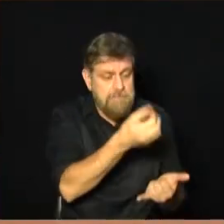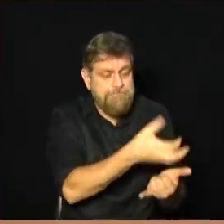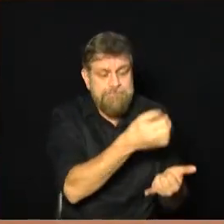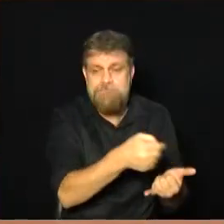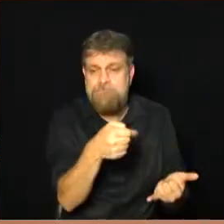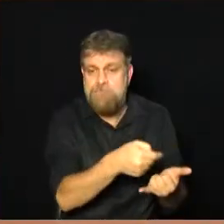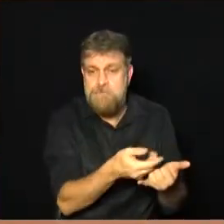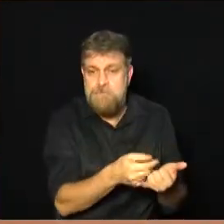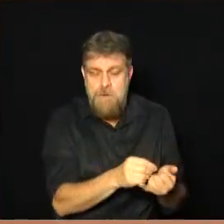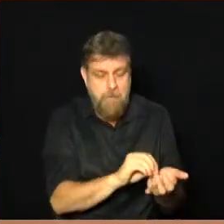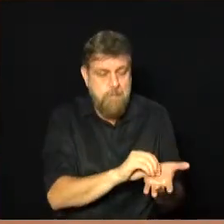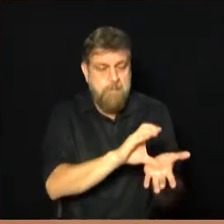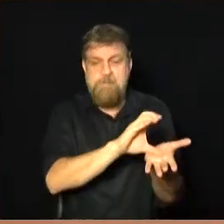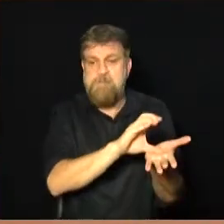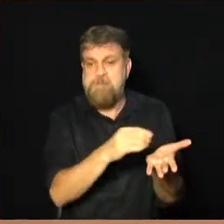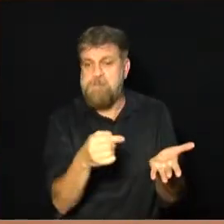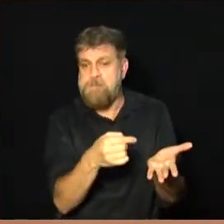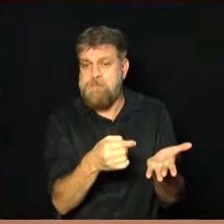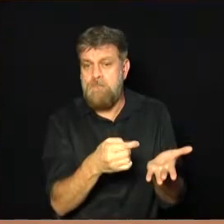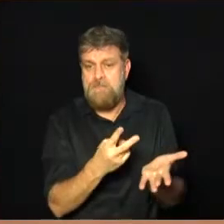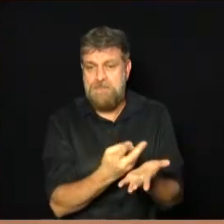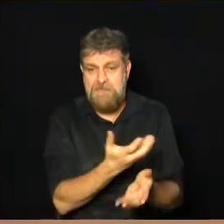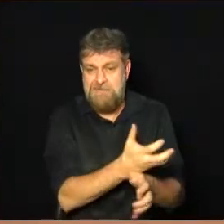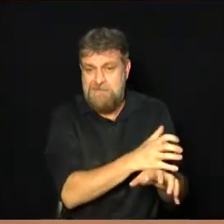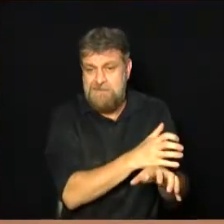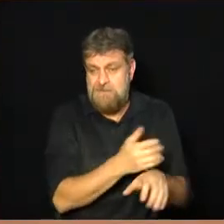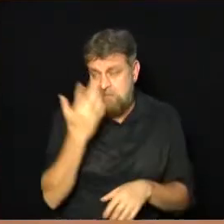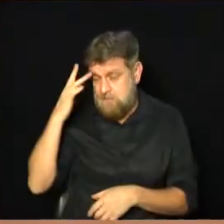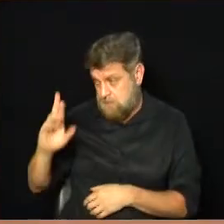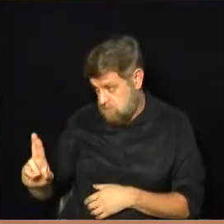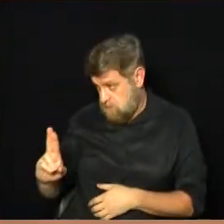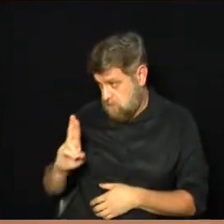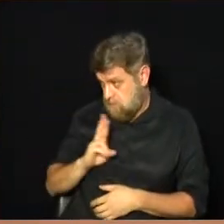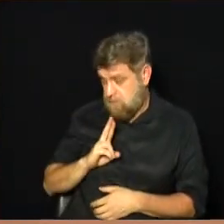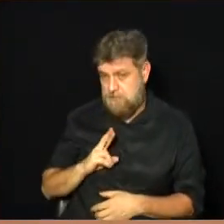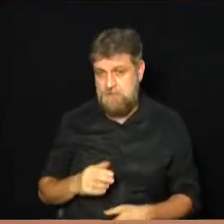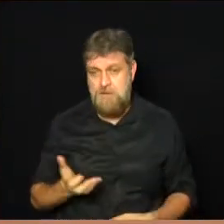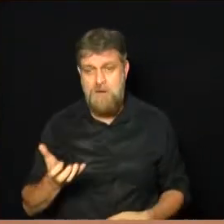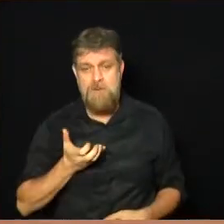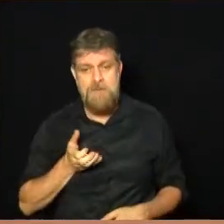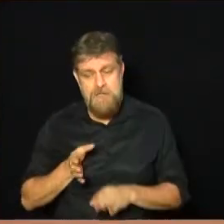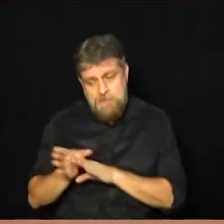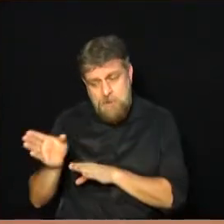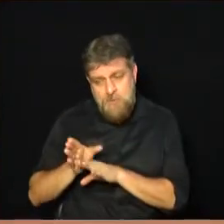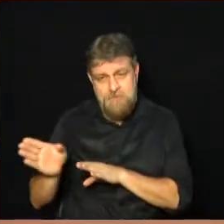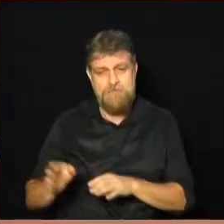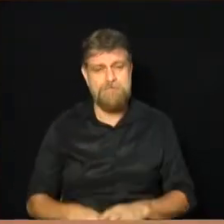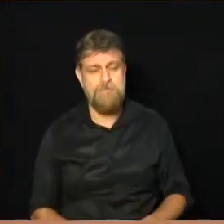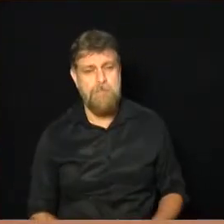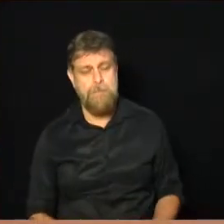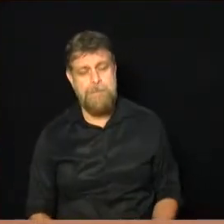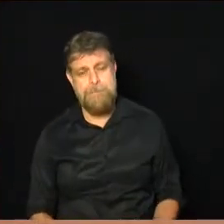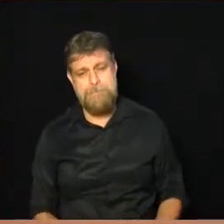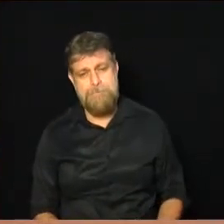melhorar isso, sem dúvida nenhuma. Talvez não seja da sua alçada, mas, como o senhor comentou, faço esse registro. Tá